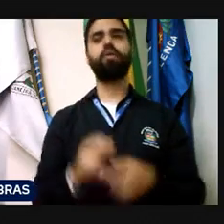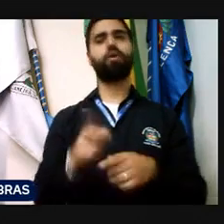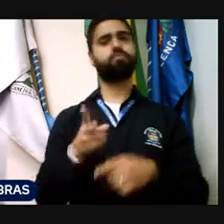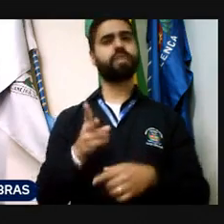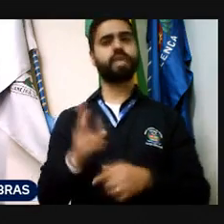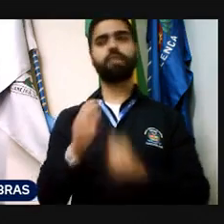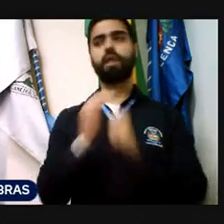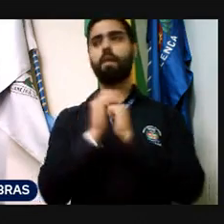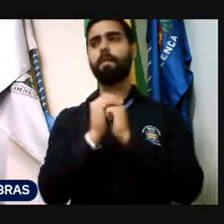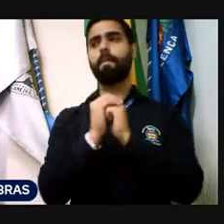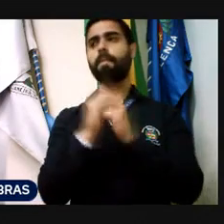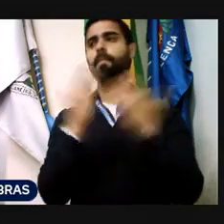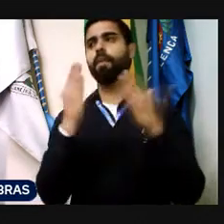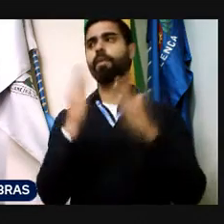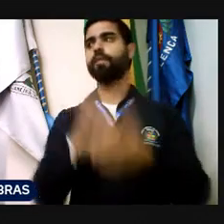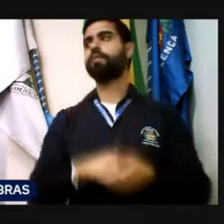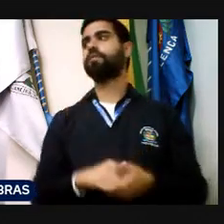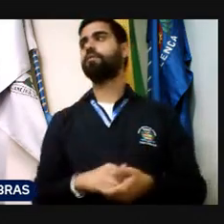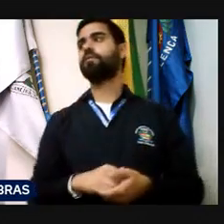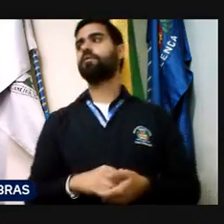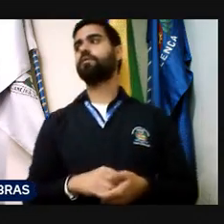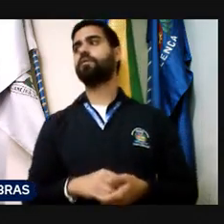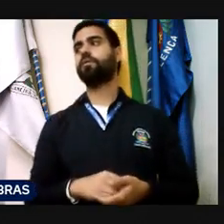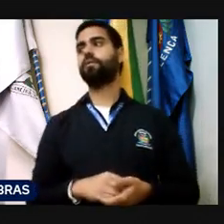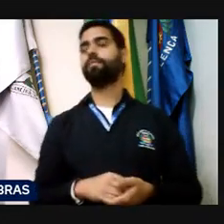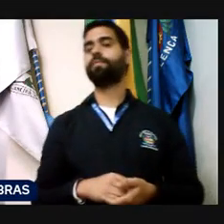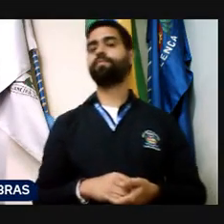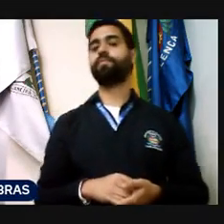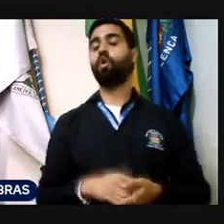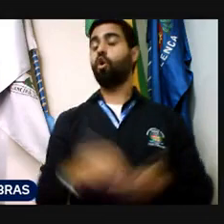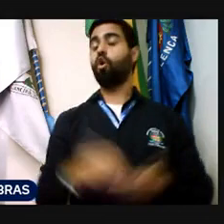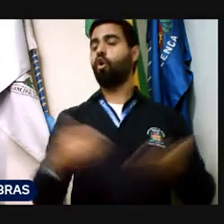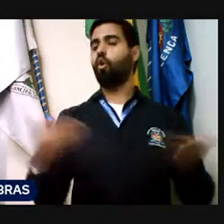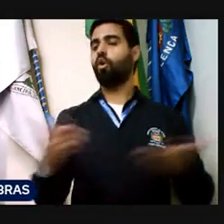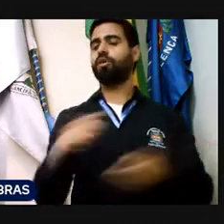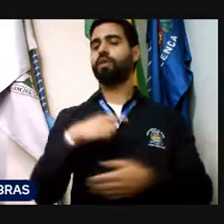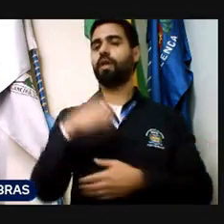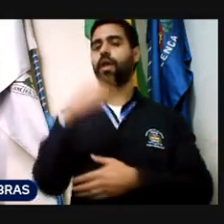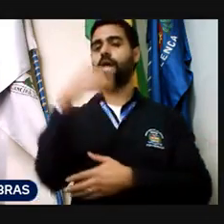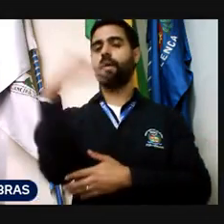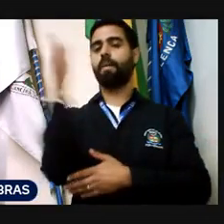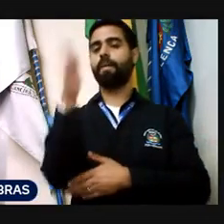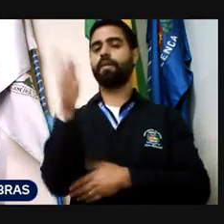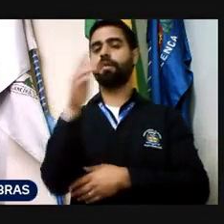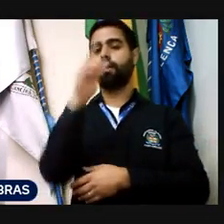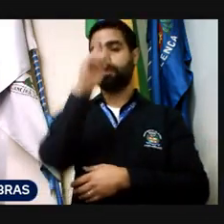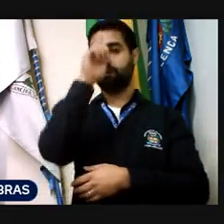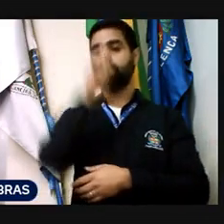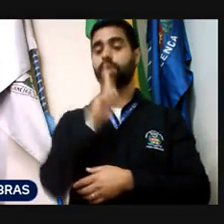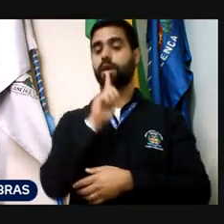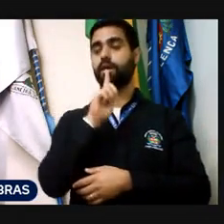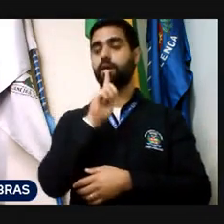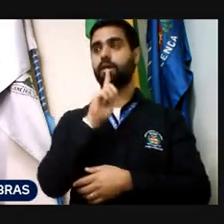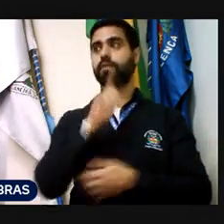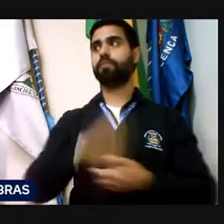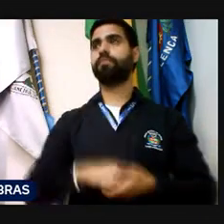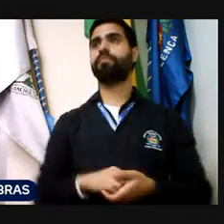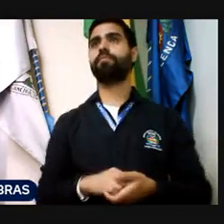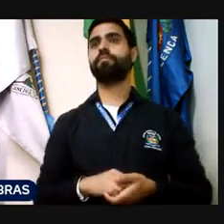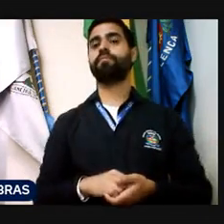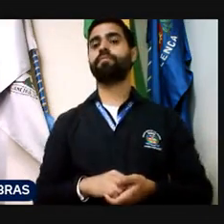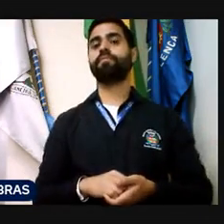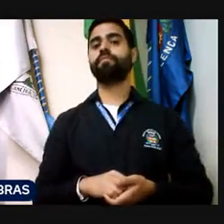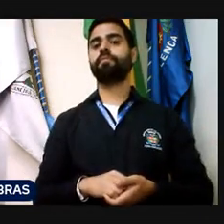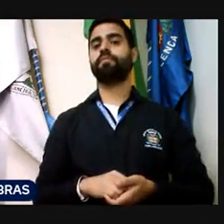parabenizando. Nós estamos na bandeira amarela, que é o risco baixo, né?